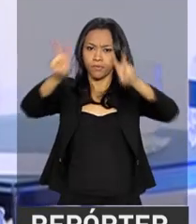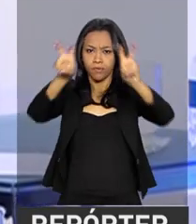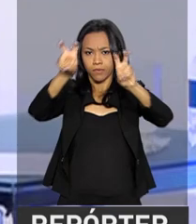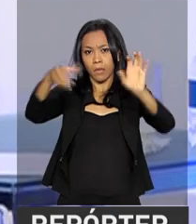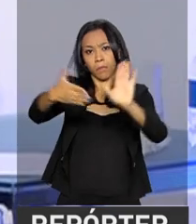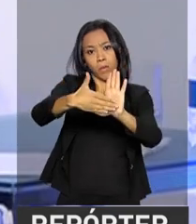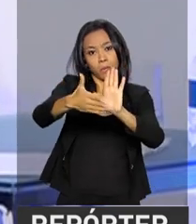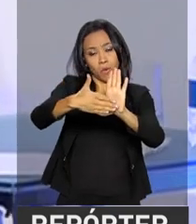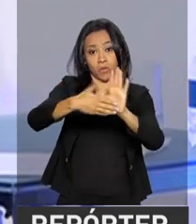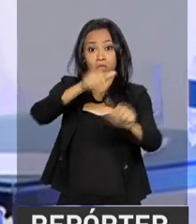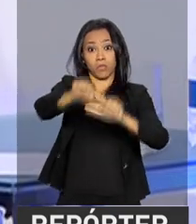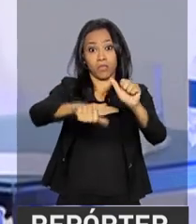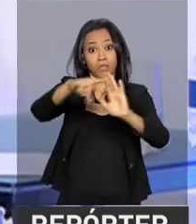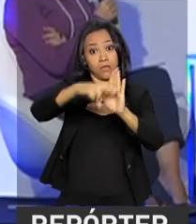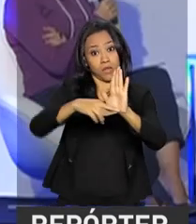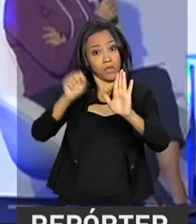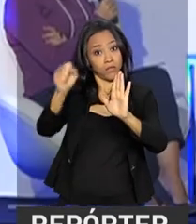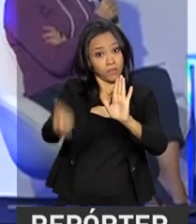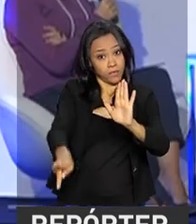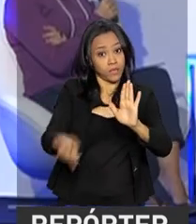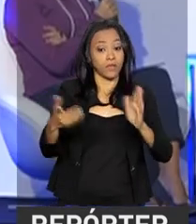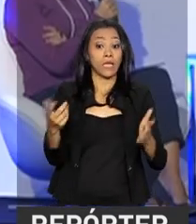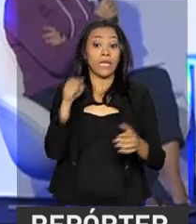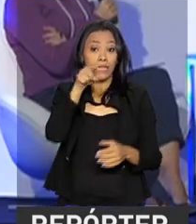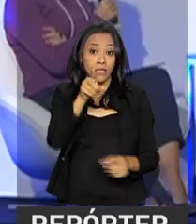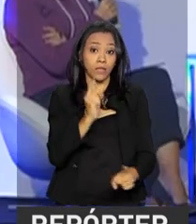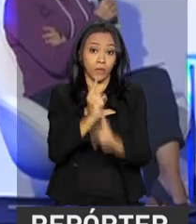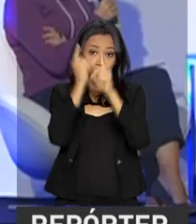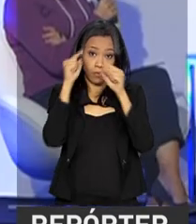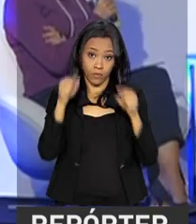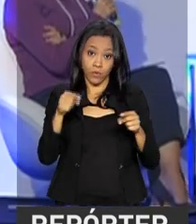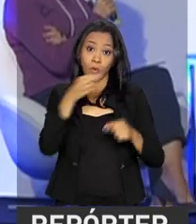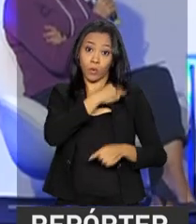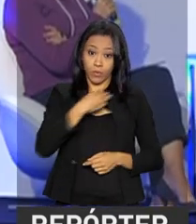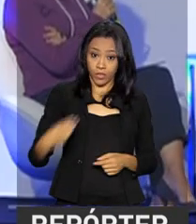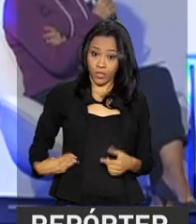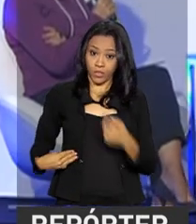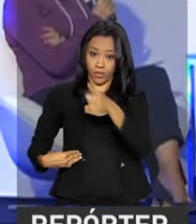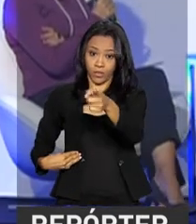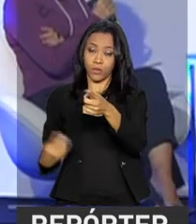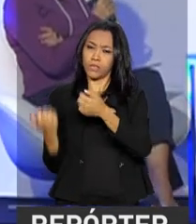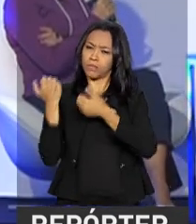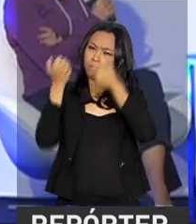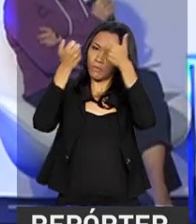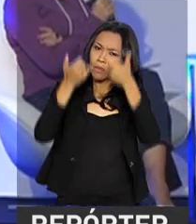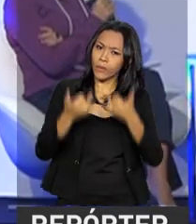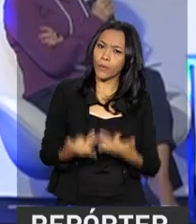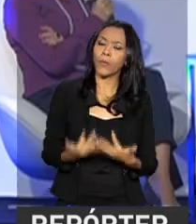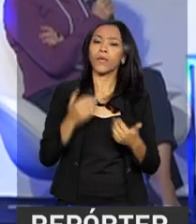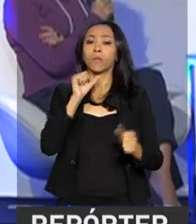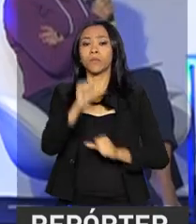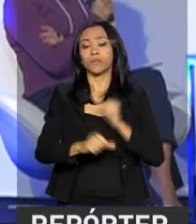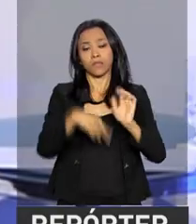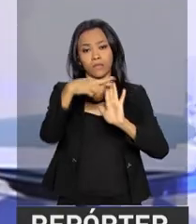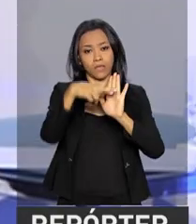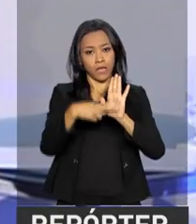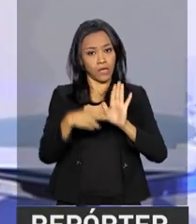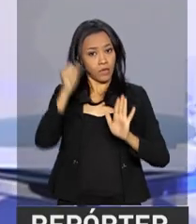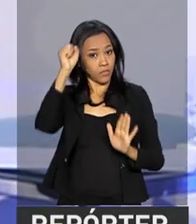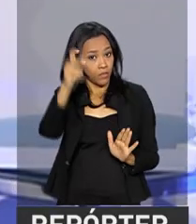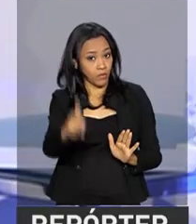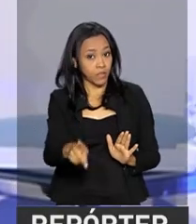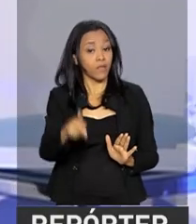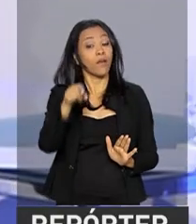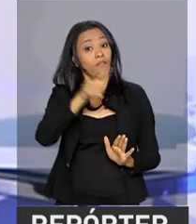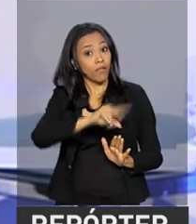pelo governo ao congresso durante o evento moreira franco ressaltou que as mudanças nas regras da aposentadoria vão